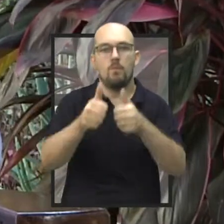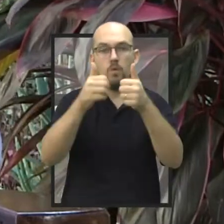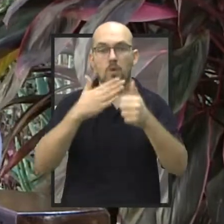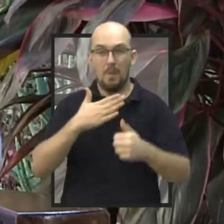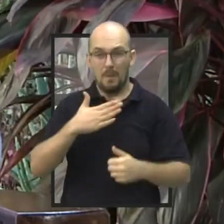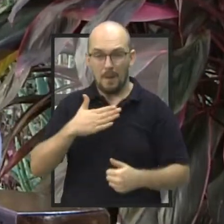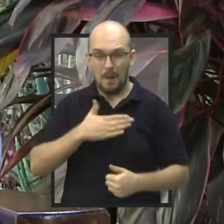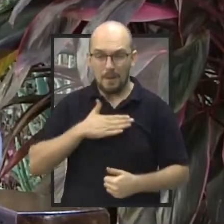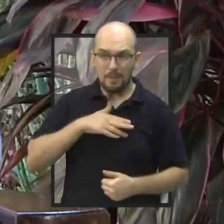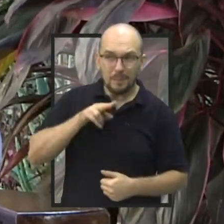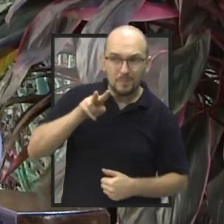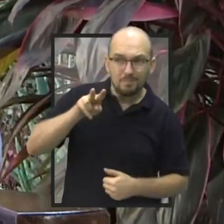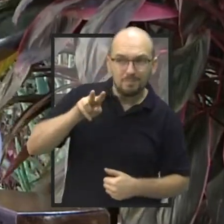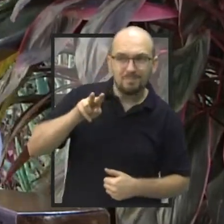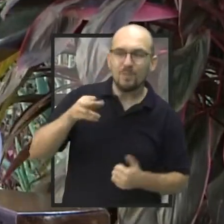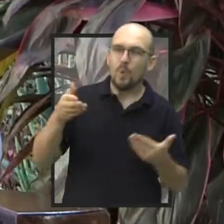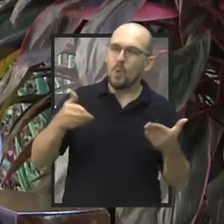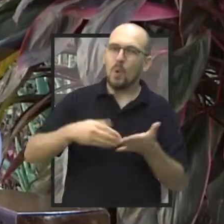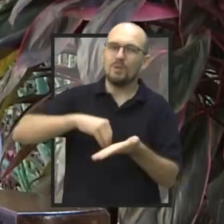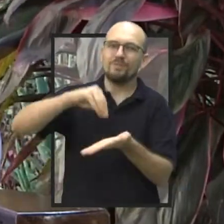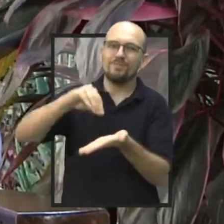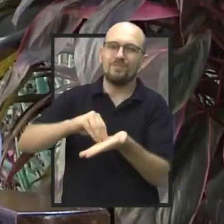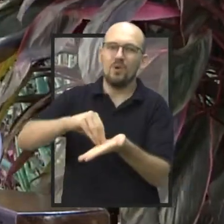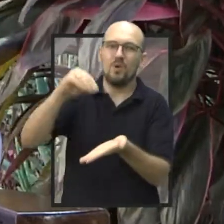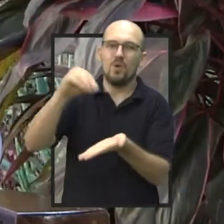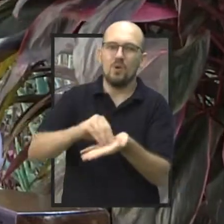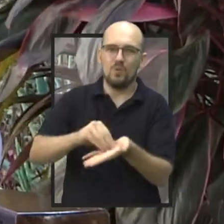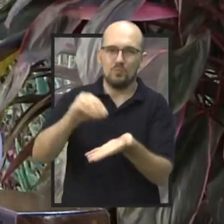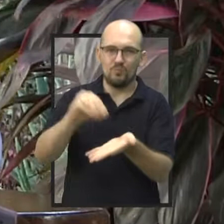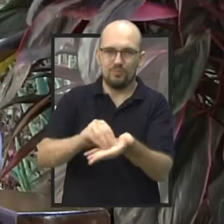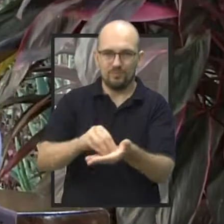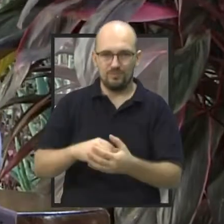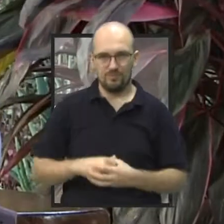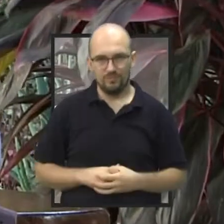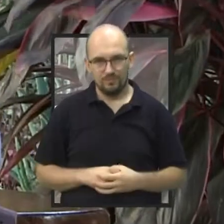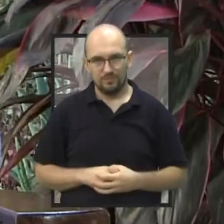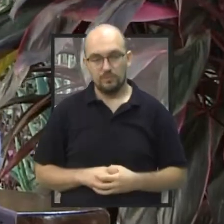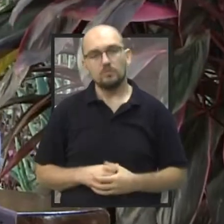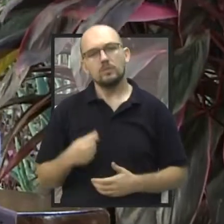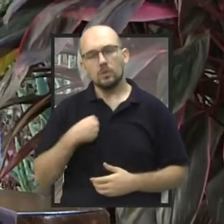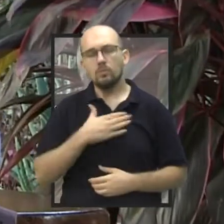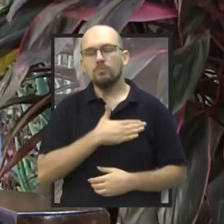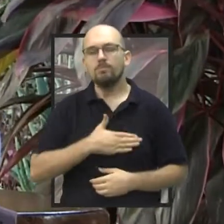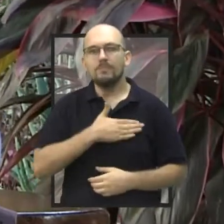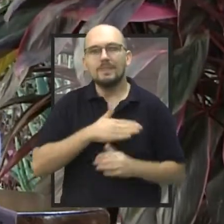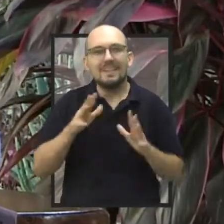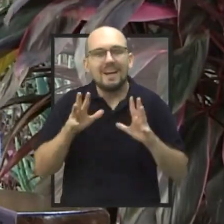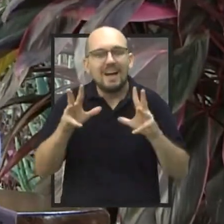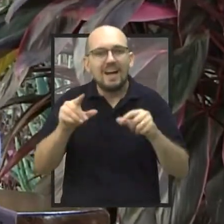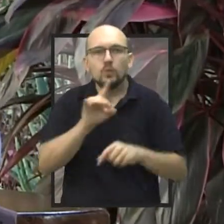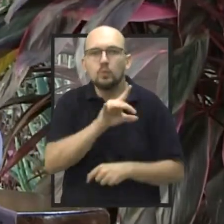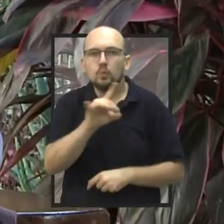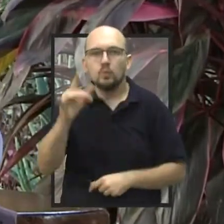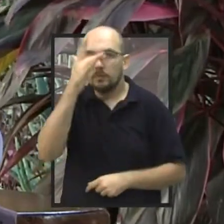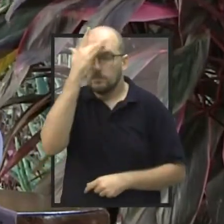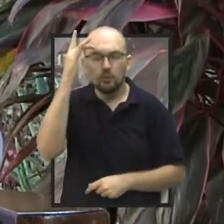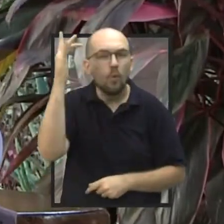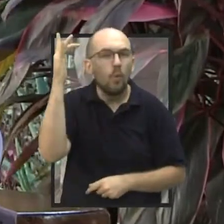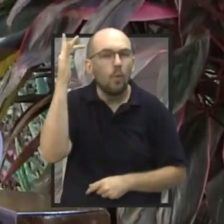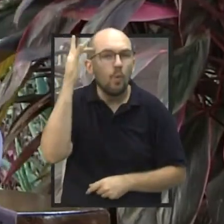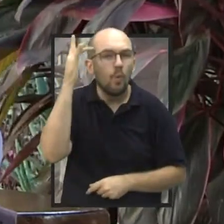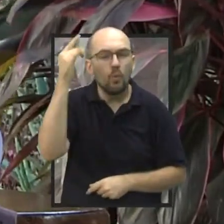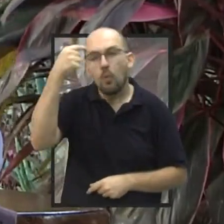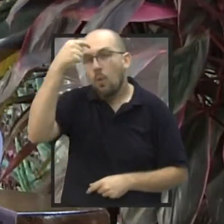está sendo permitido. Eu gostaria de que todo brasileiro tivesse a consciência